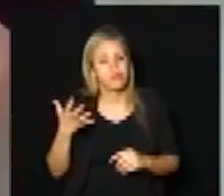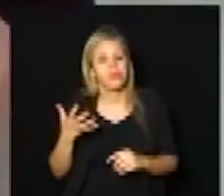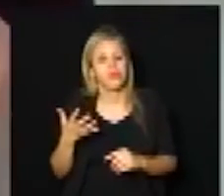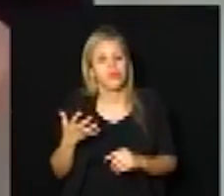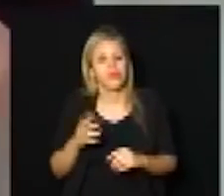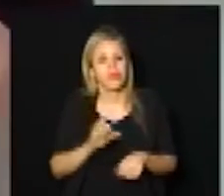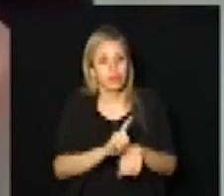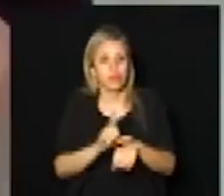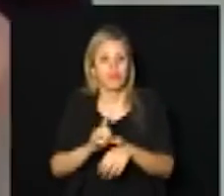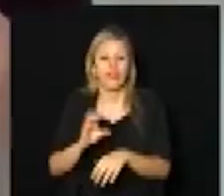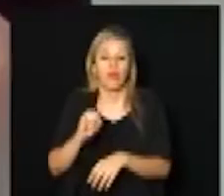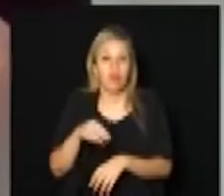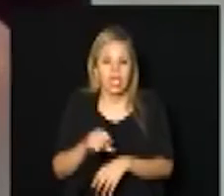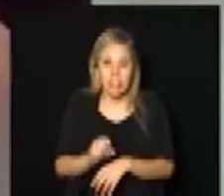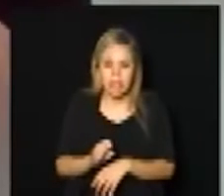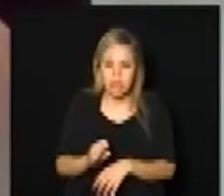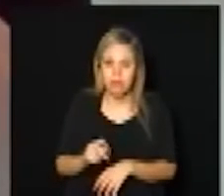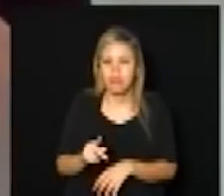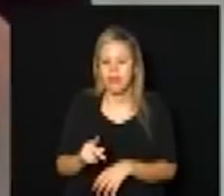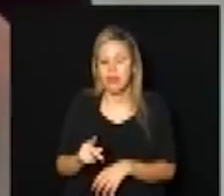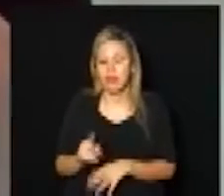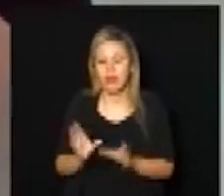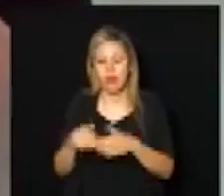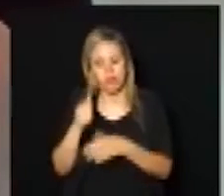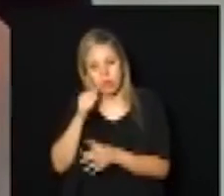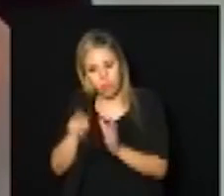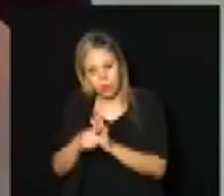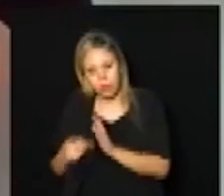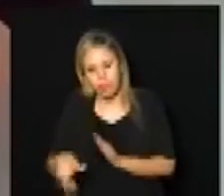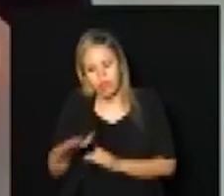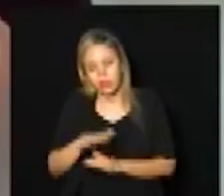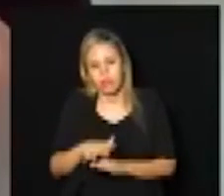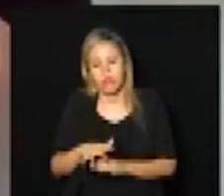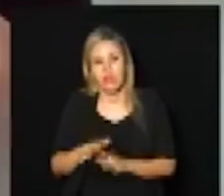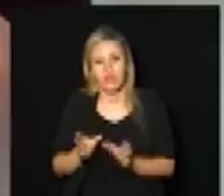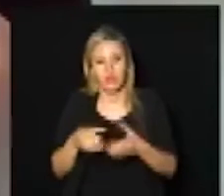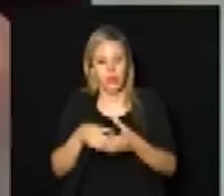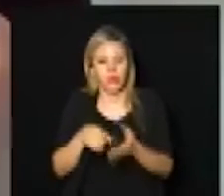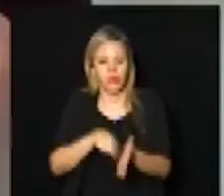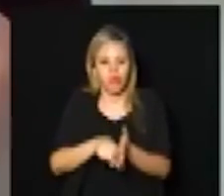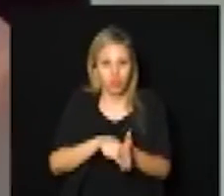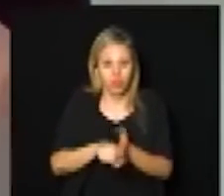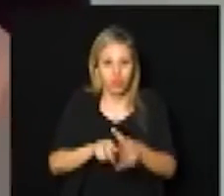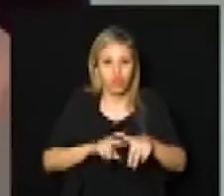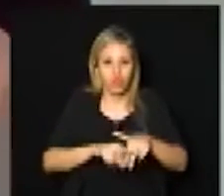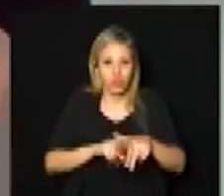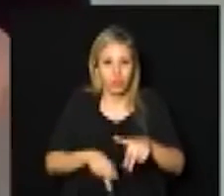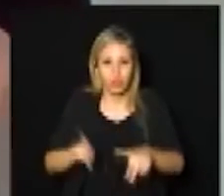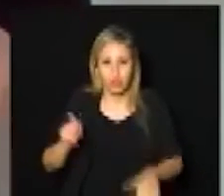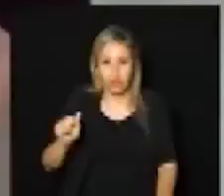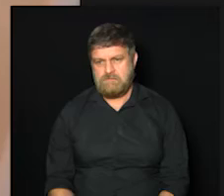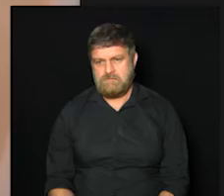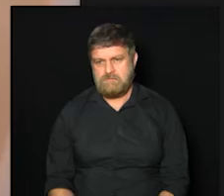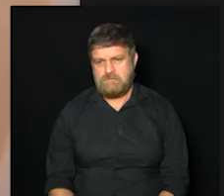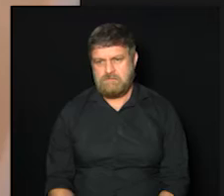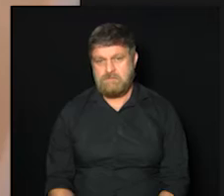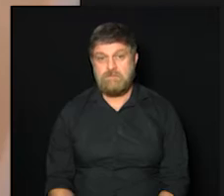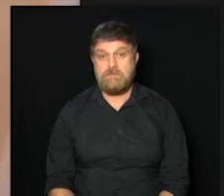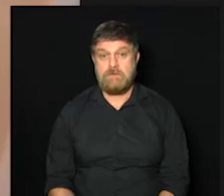o Comesp, a Comissão da Mulher, e o Núcleo de Estudos de Gênero da Unicamp e o PAGU, a ser